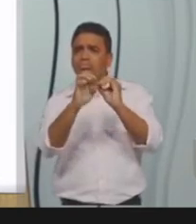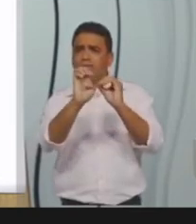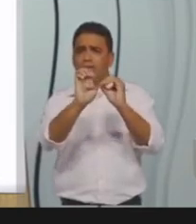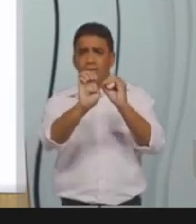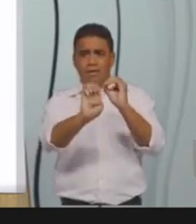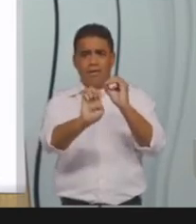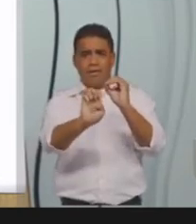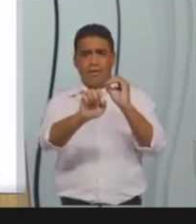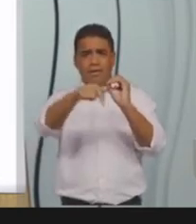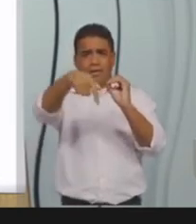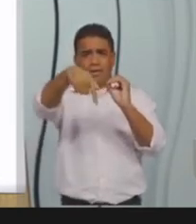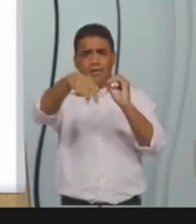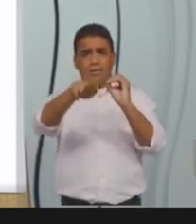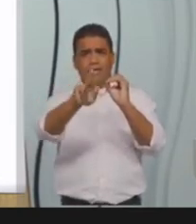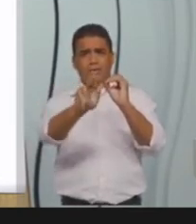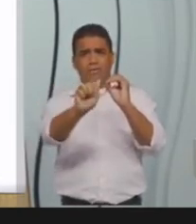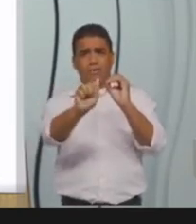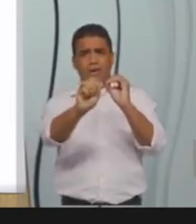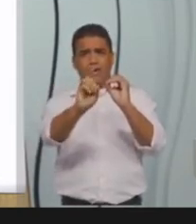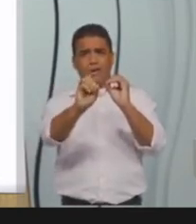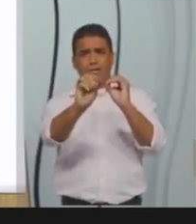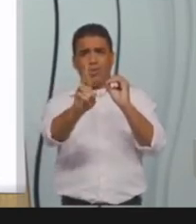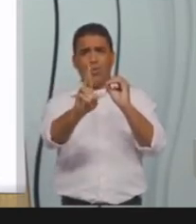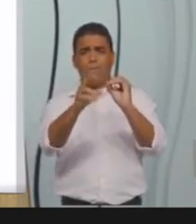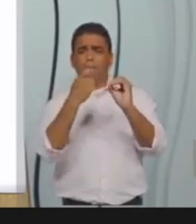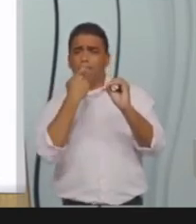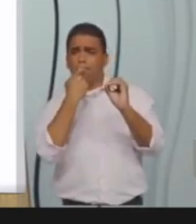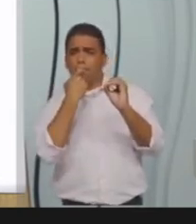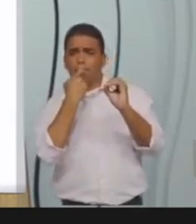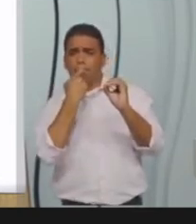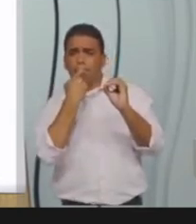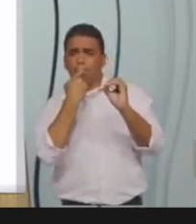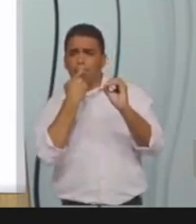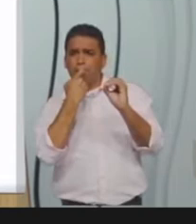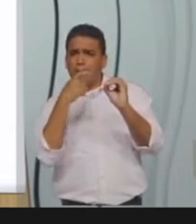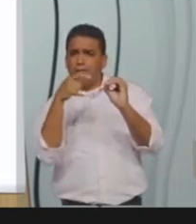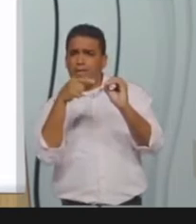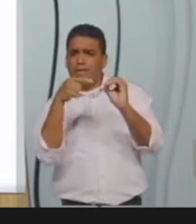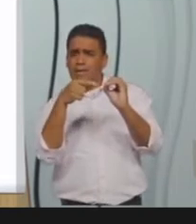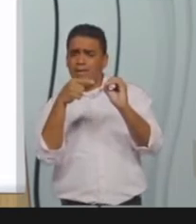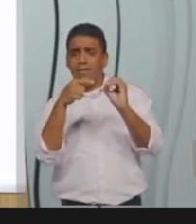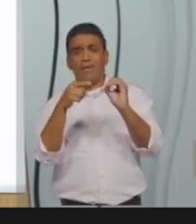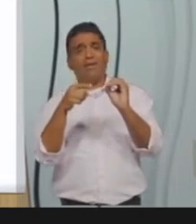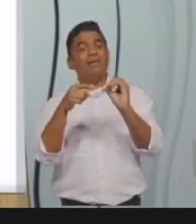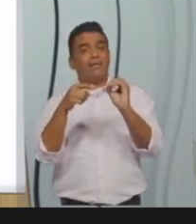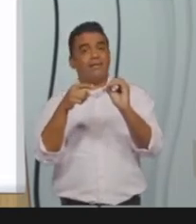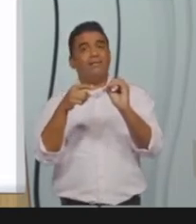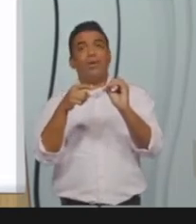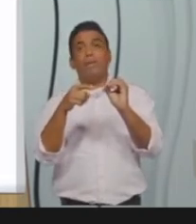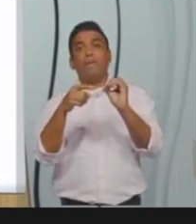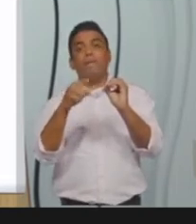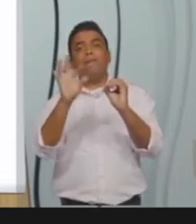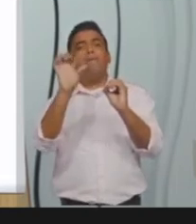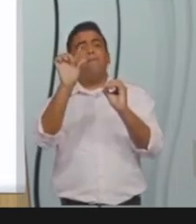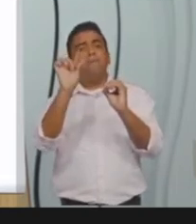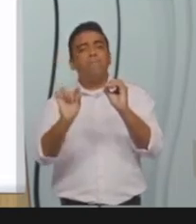Quanto mais próximo do Equador, então, você tem menor